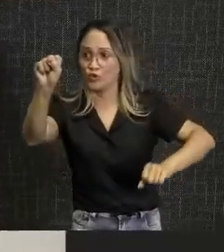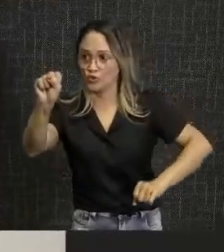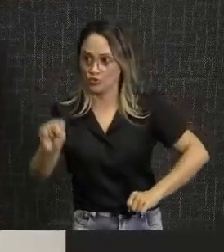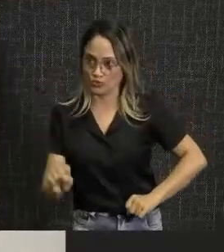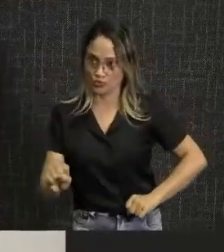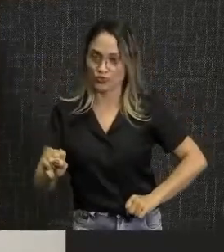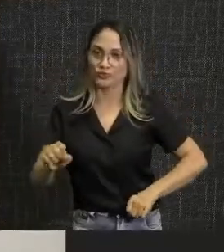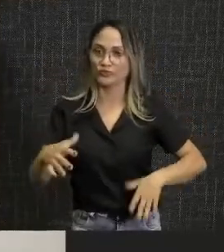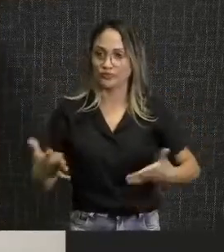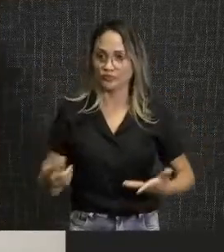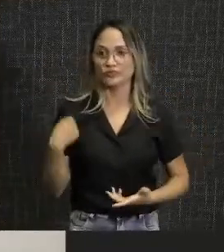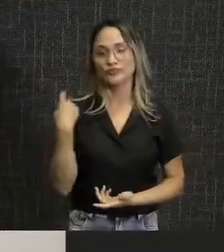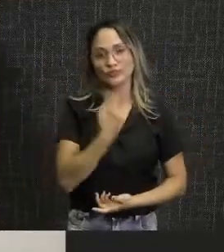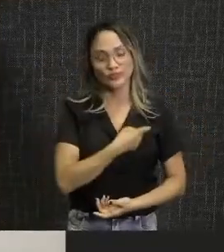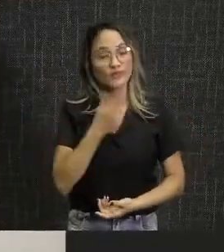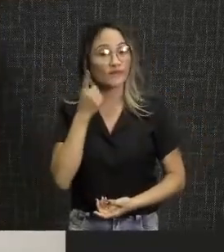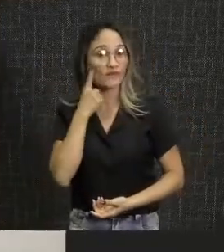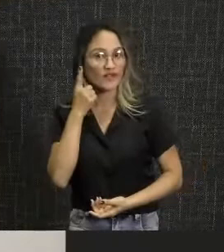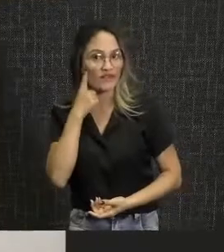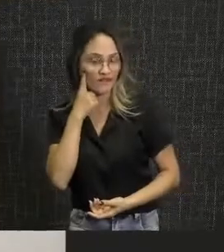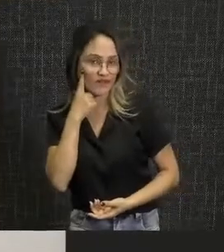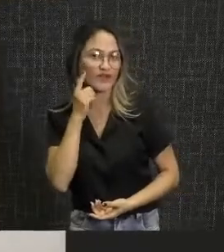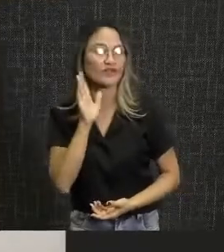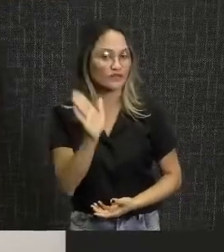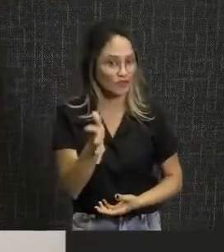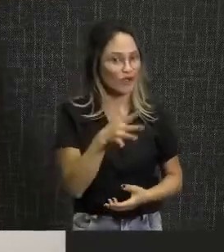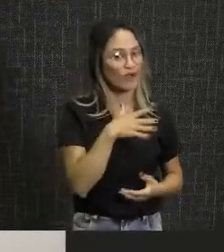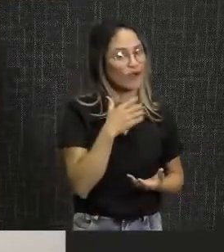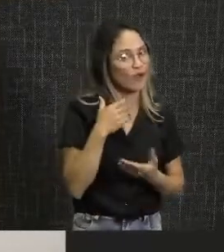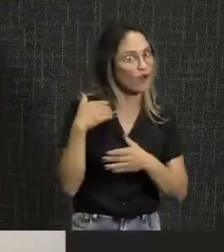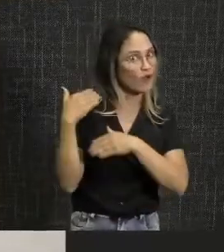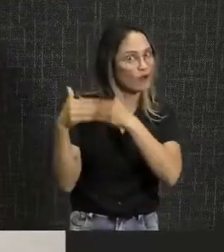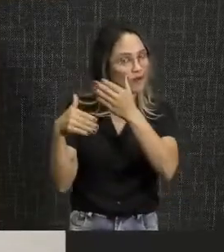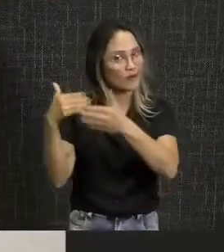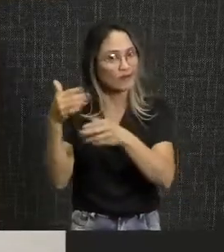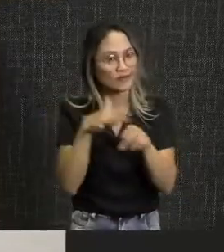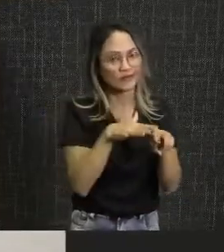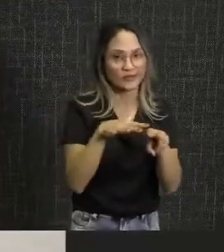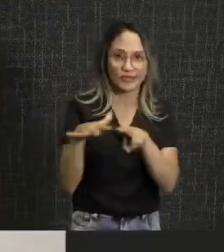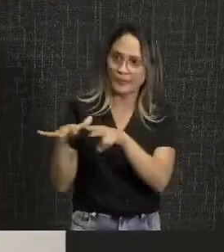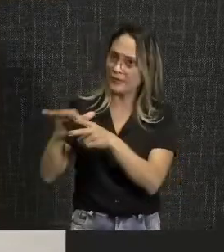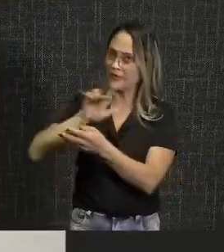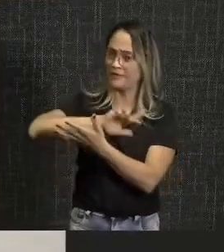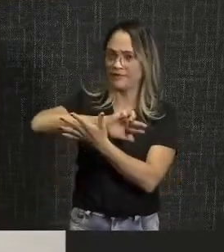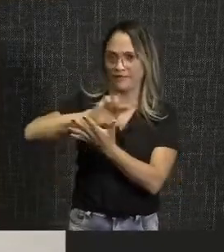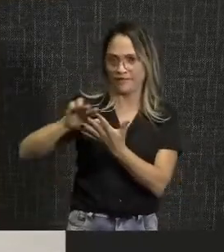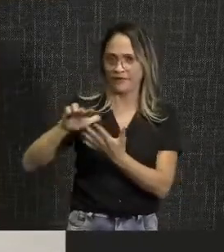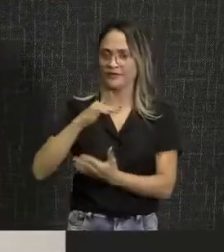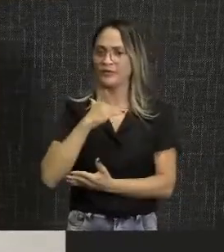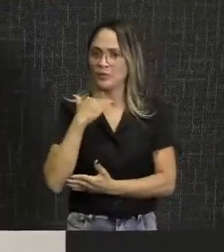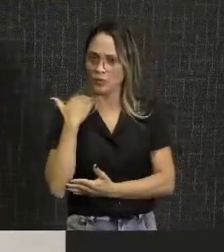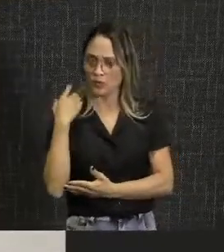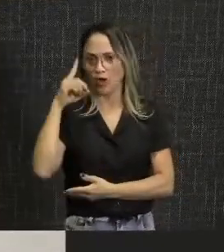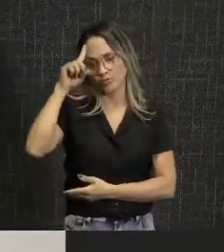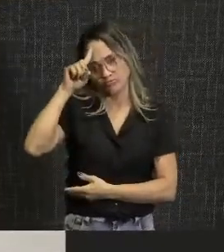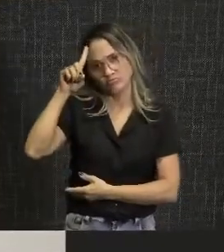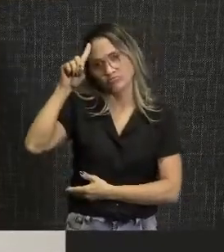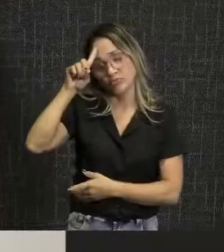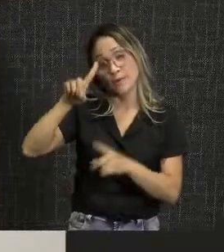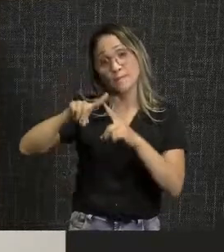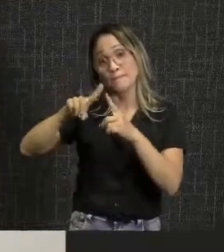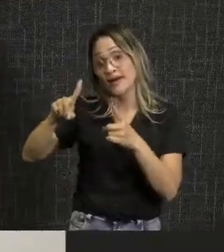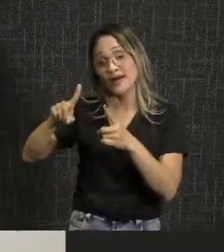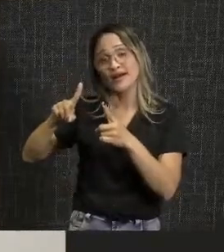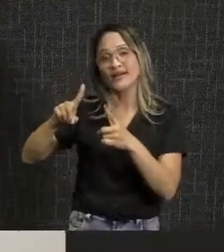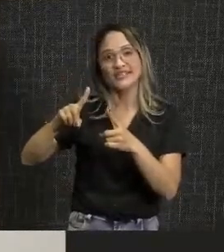vê casos aí, há muitas semanas, mais de 1.000 mortes por dia, mas a verdade é que a contribuição para essas mortes,